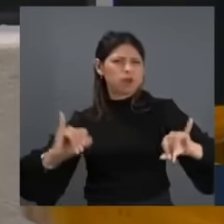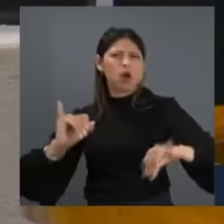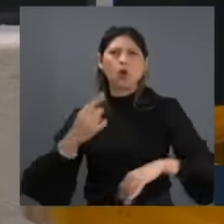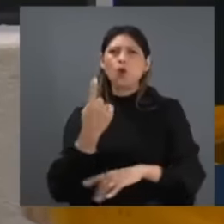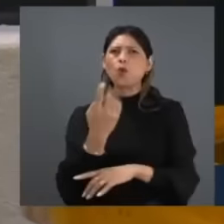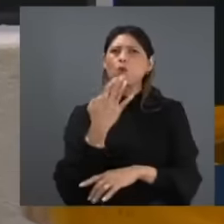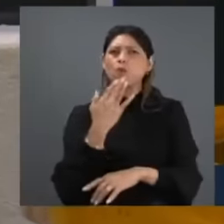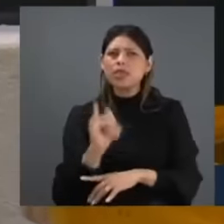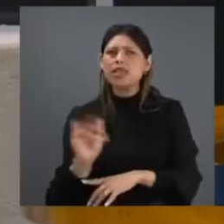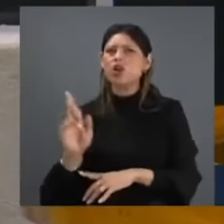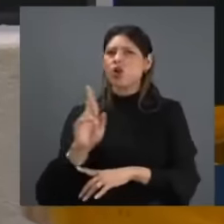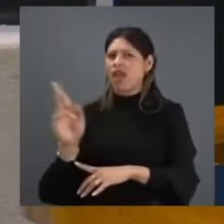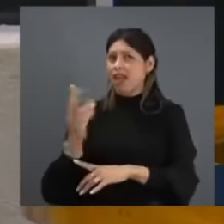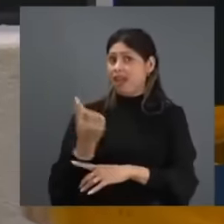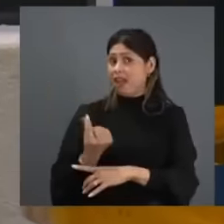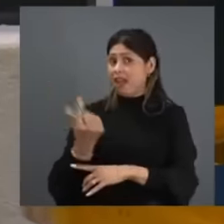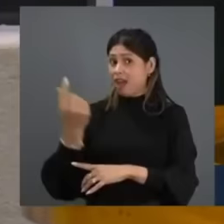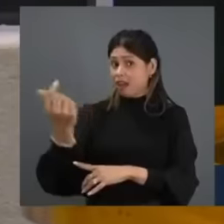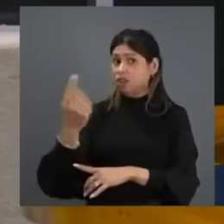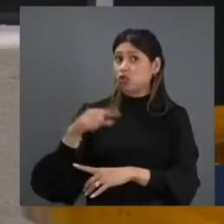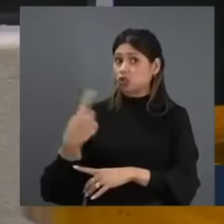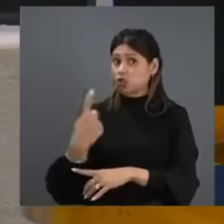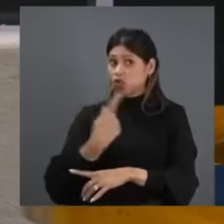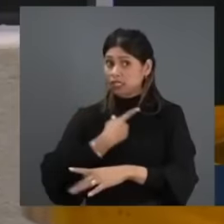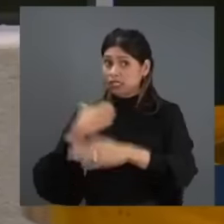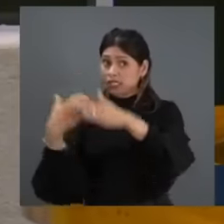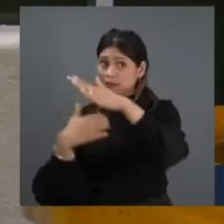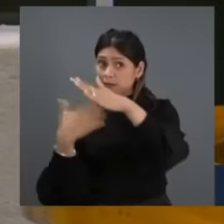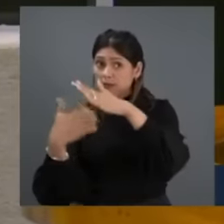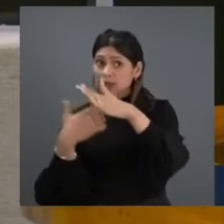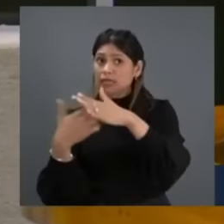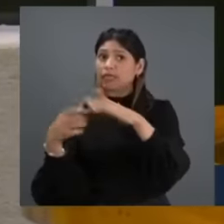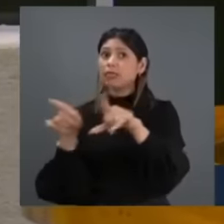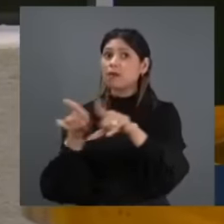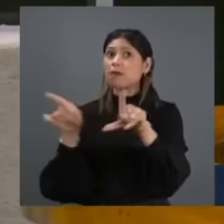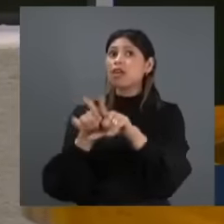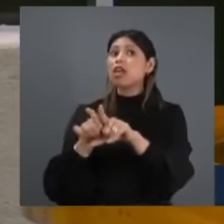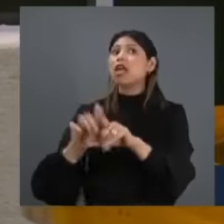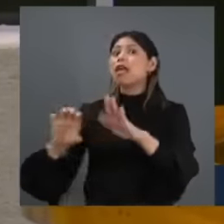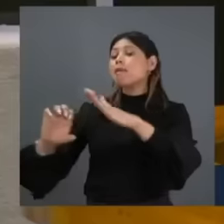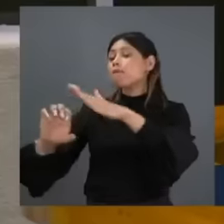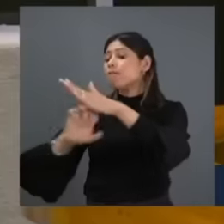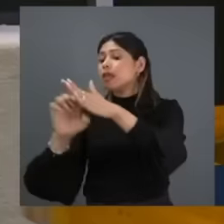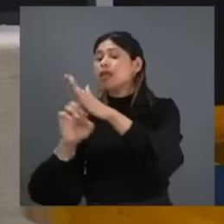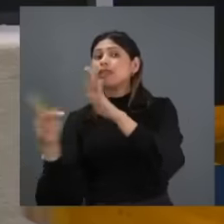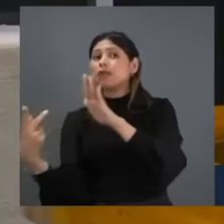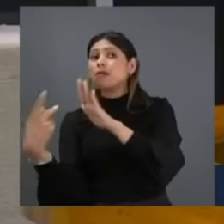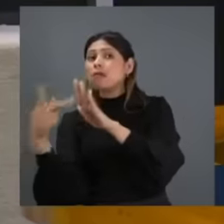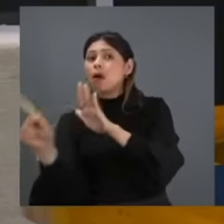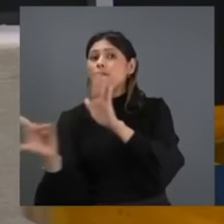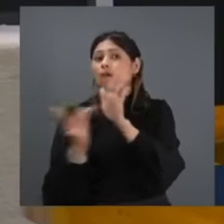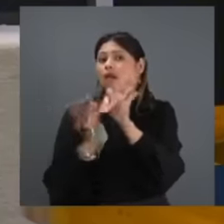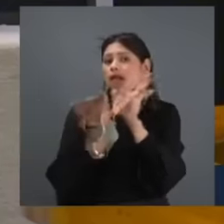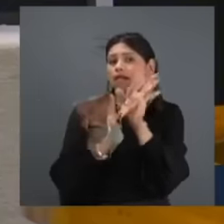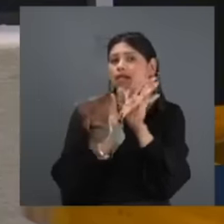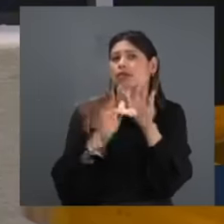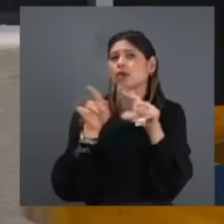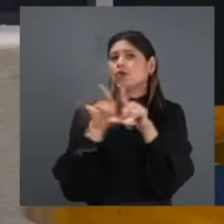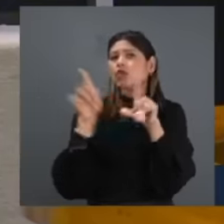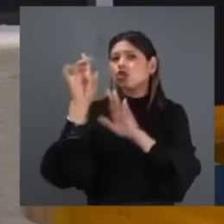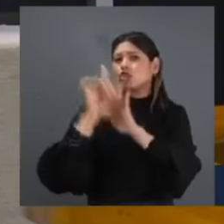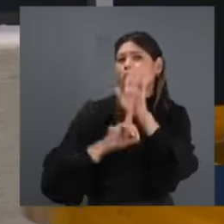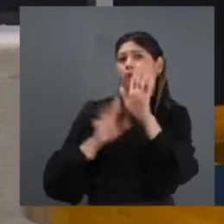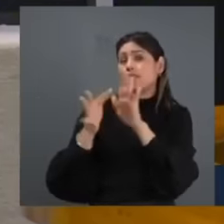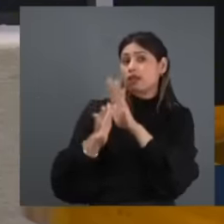nosso dinheiro indo para a empresa que está no nome de laranja, prestando serviço para a administração de presídios federais, e a preocupação